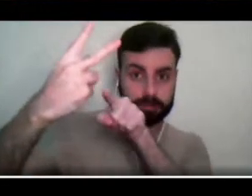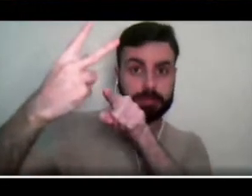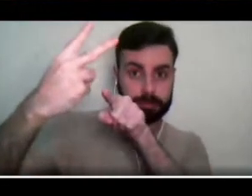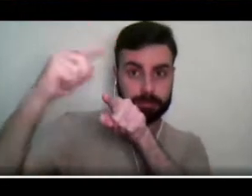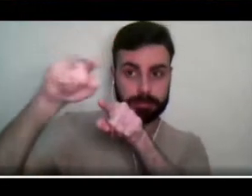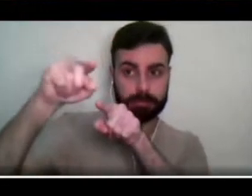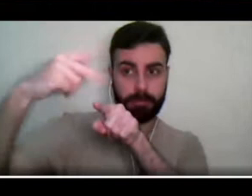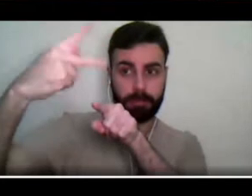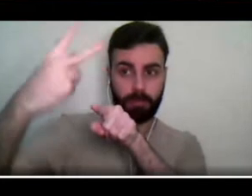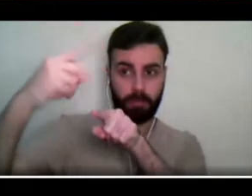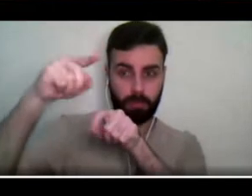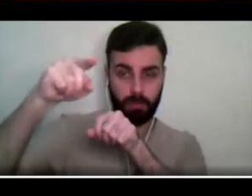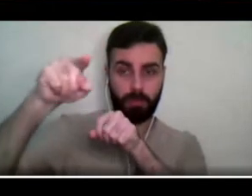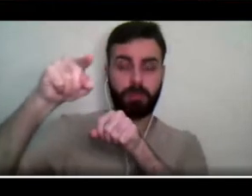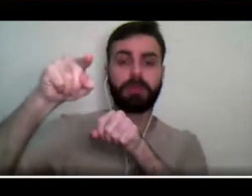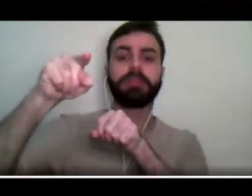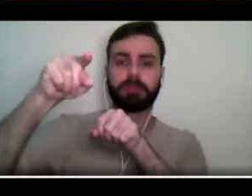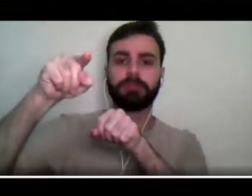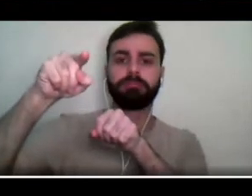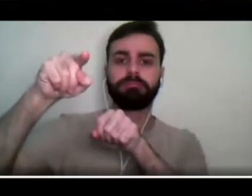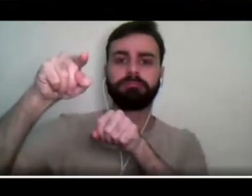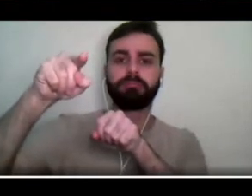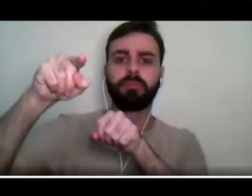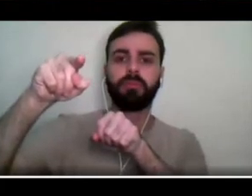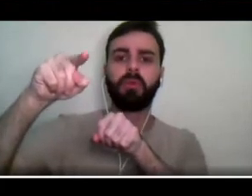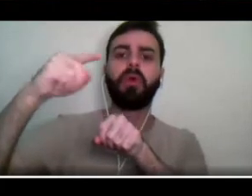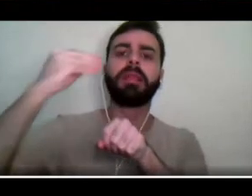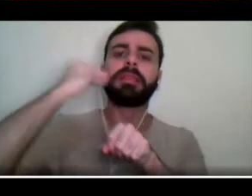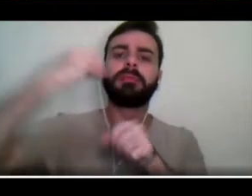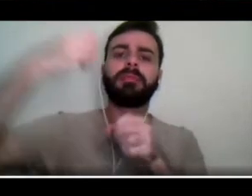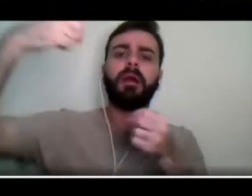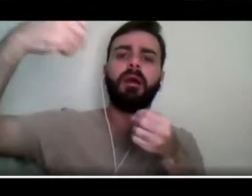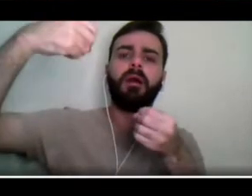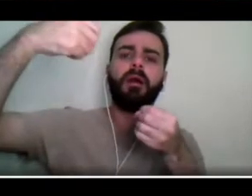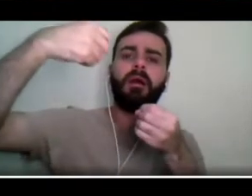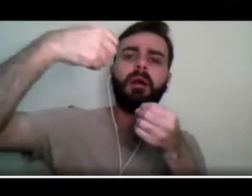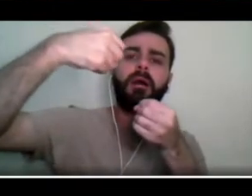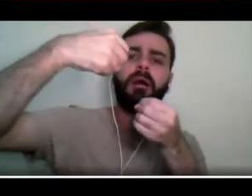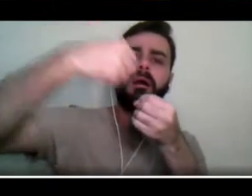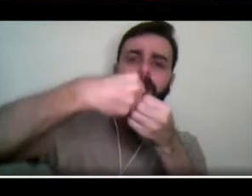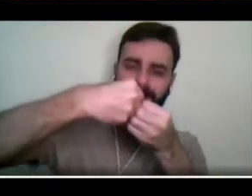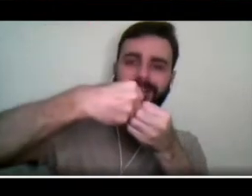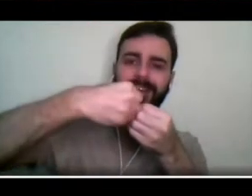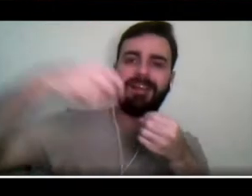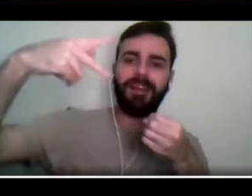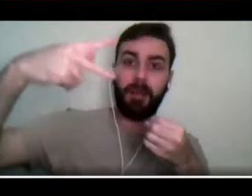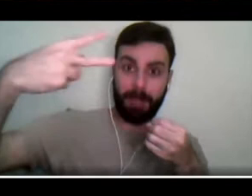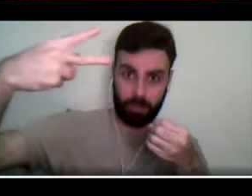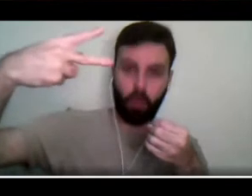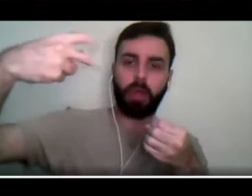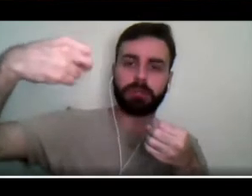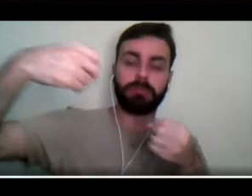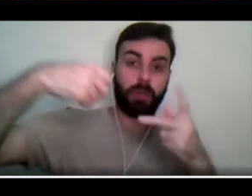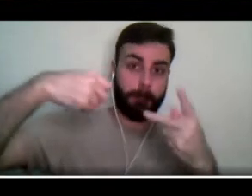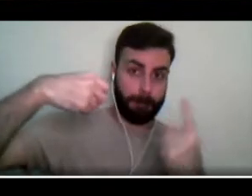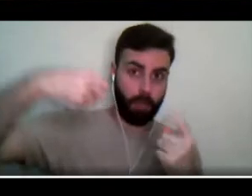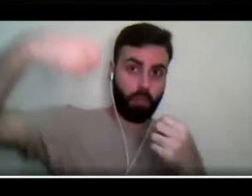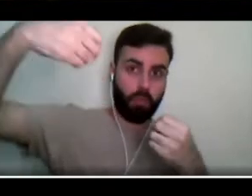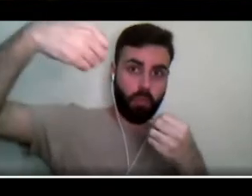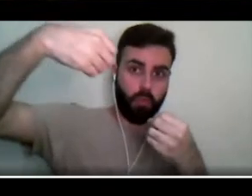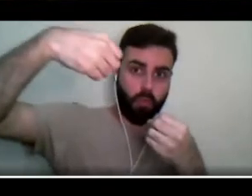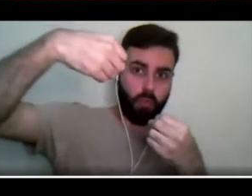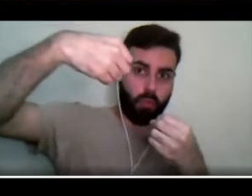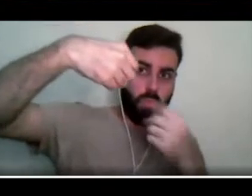O ponto P2, e ir colocando ele cada vez mais próximo, né? Do ponto P1,